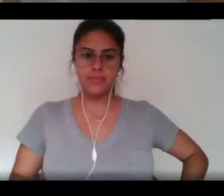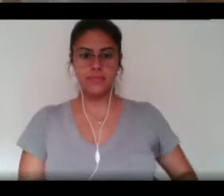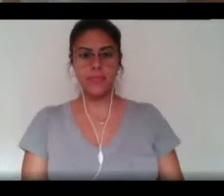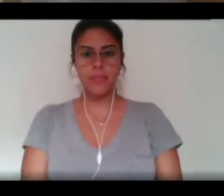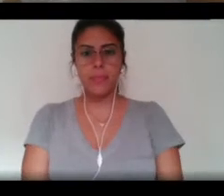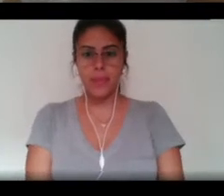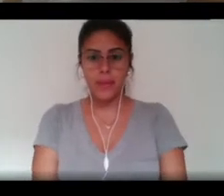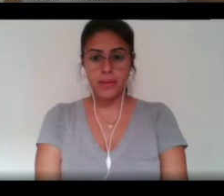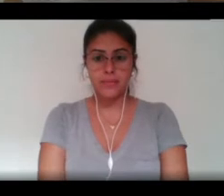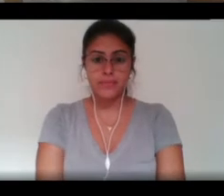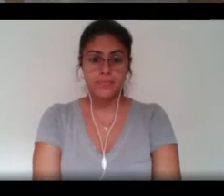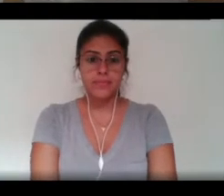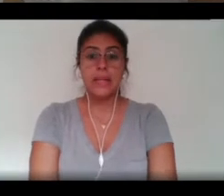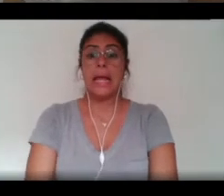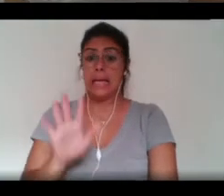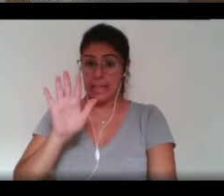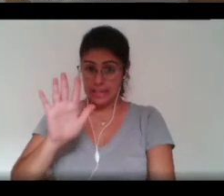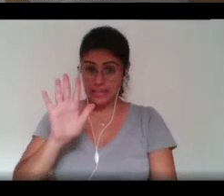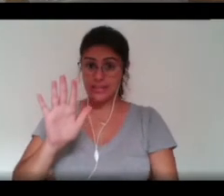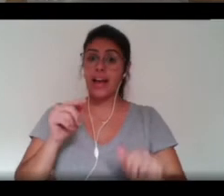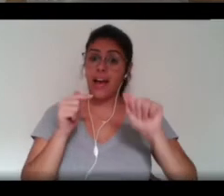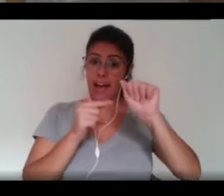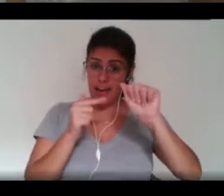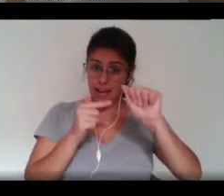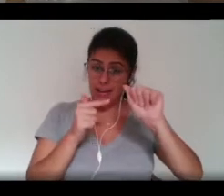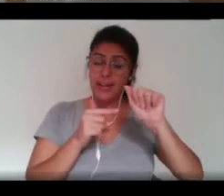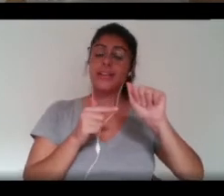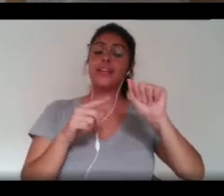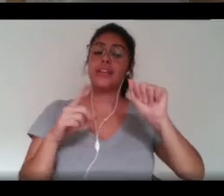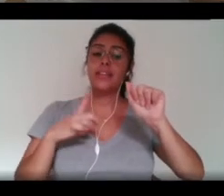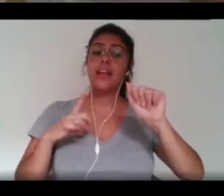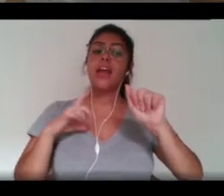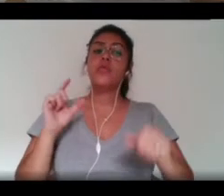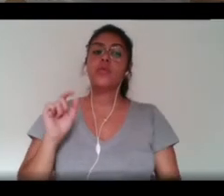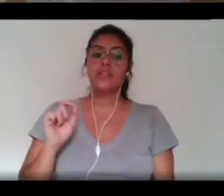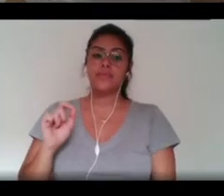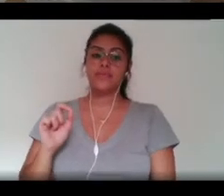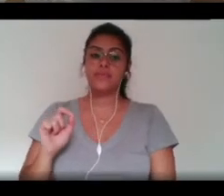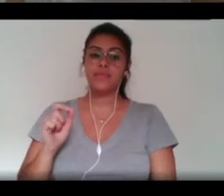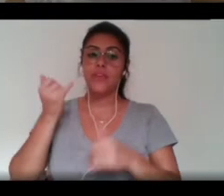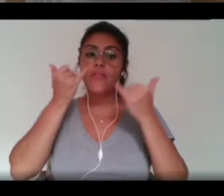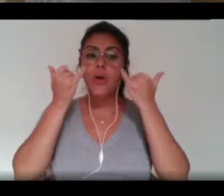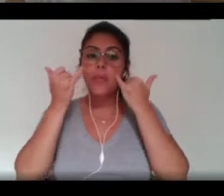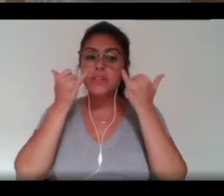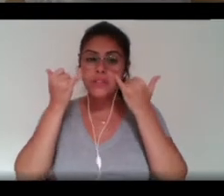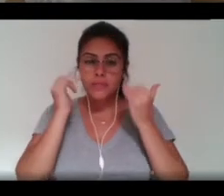E aqui na letra A, inclusive, olha só, na letra A ele fala